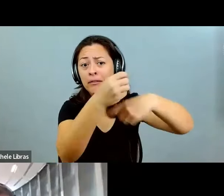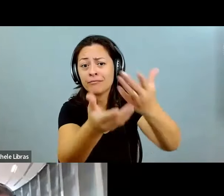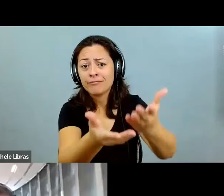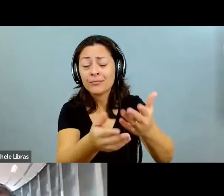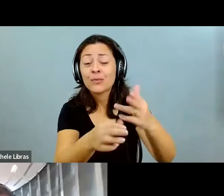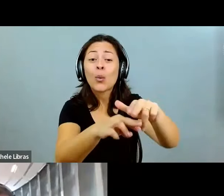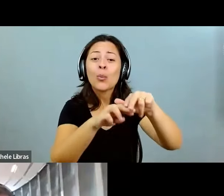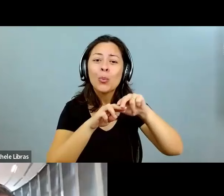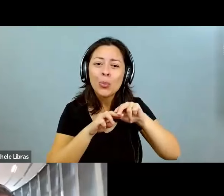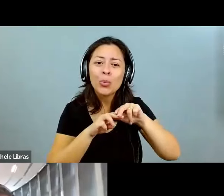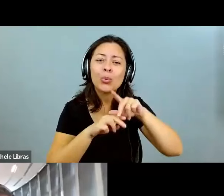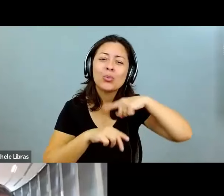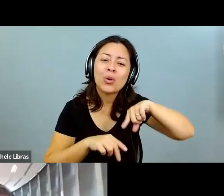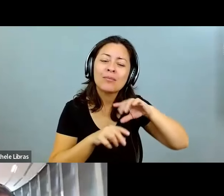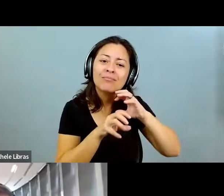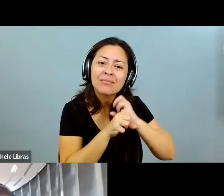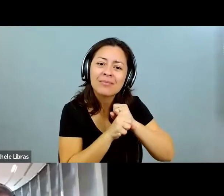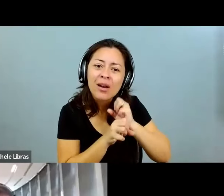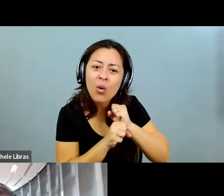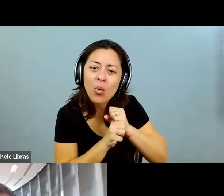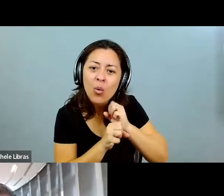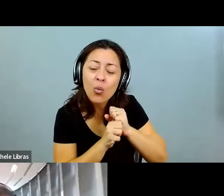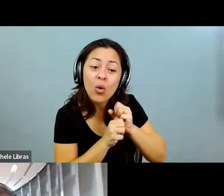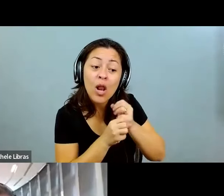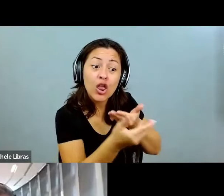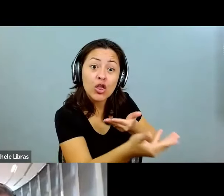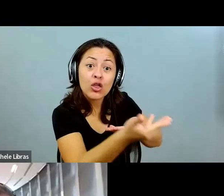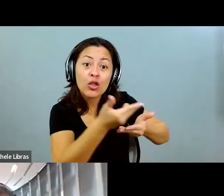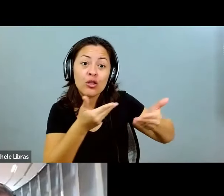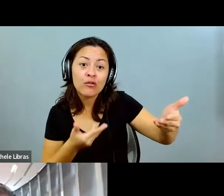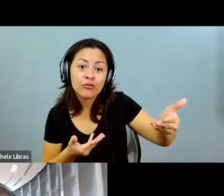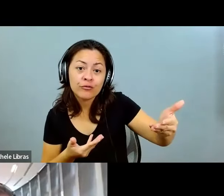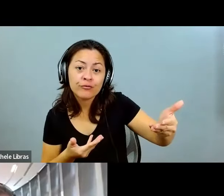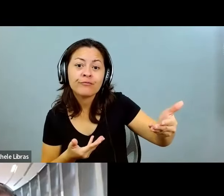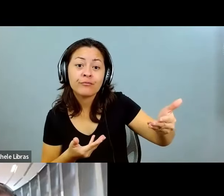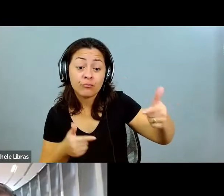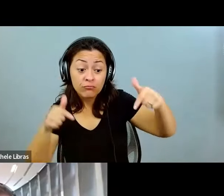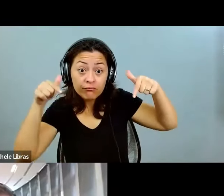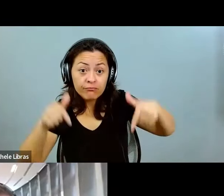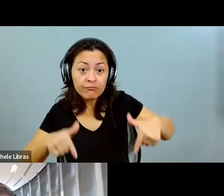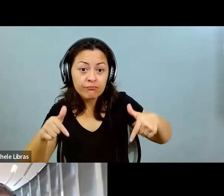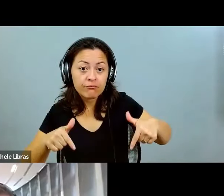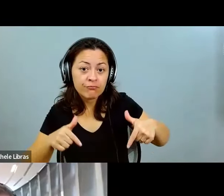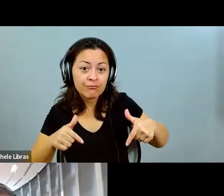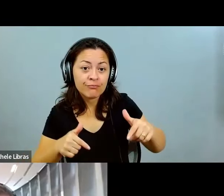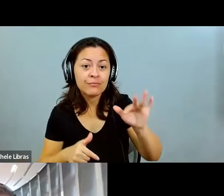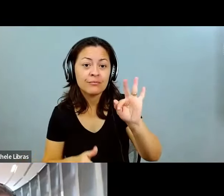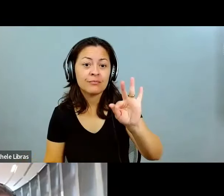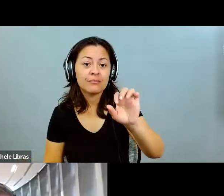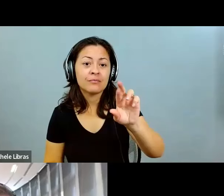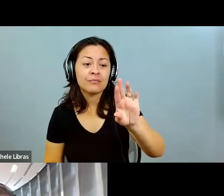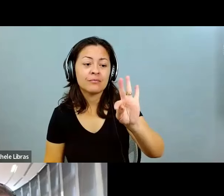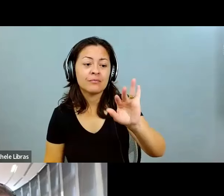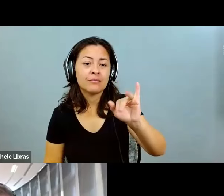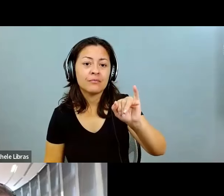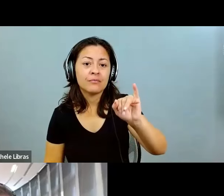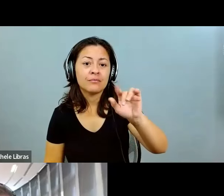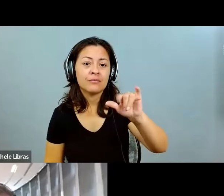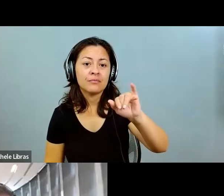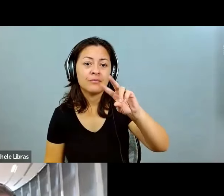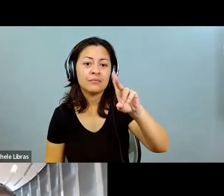calcula calcula a relação de troca a relação de troca hoje do fertilizante que é um é uma conta que mais